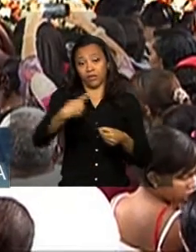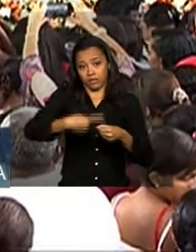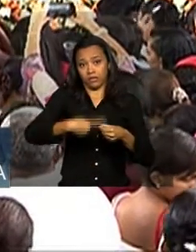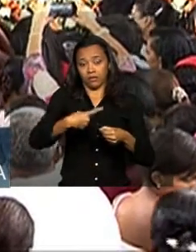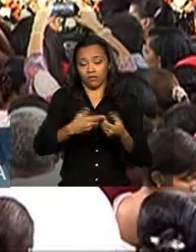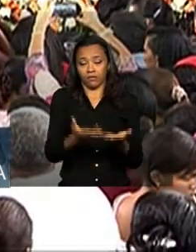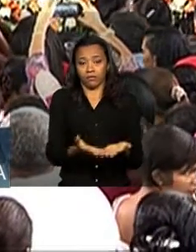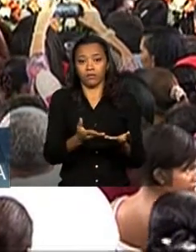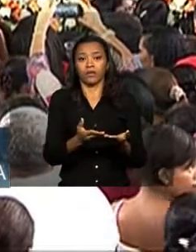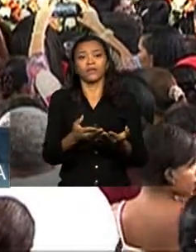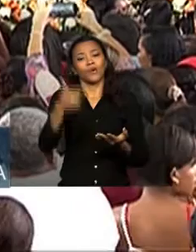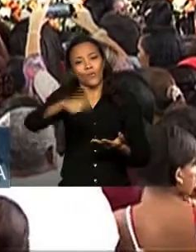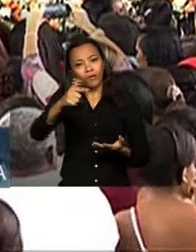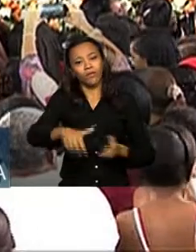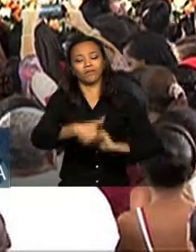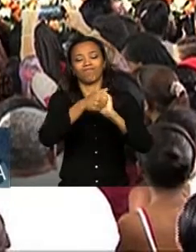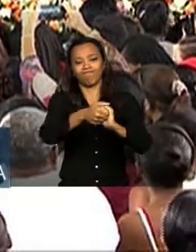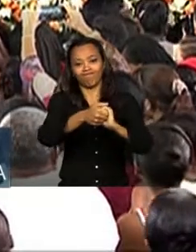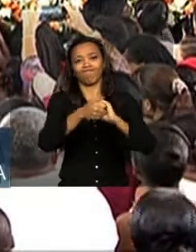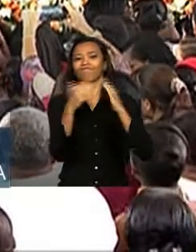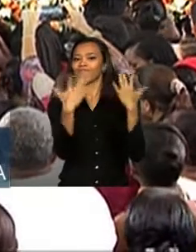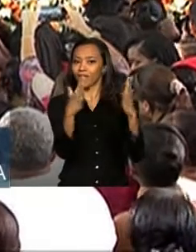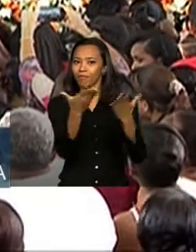parabenizar, presidenta, mais esse empreendimento que